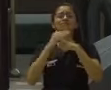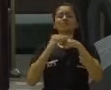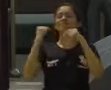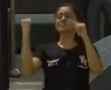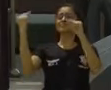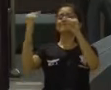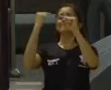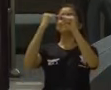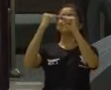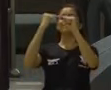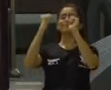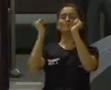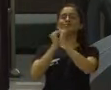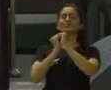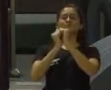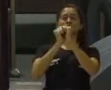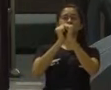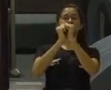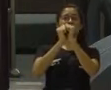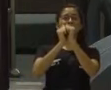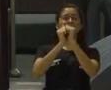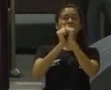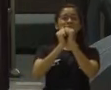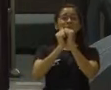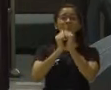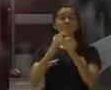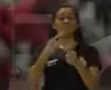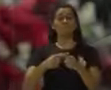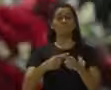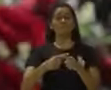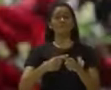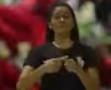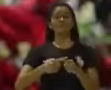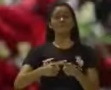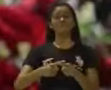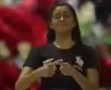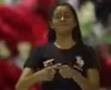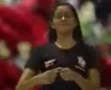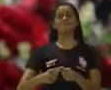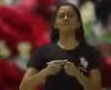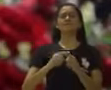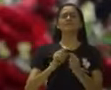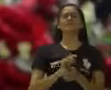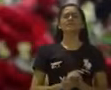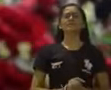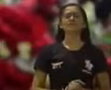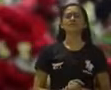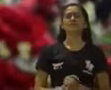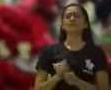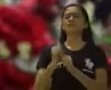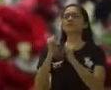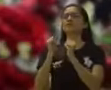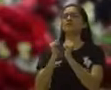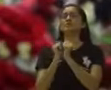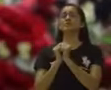uma amabilidade em mim, porque ele que me